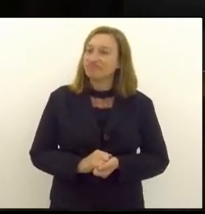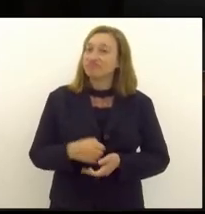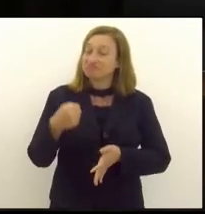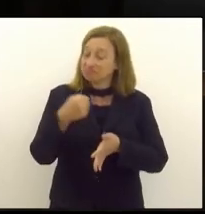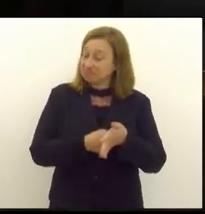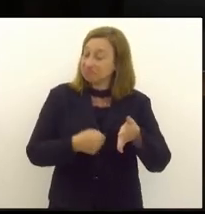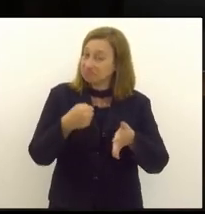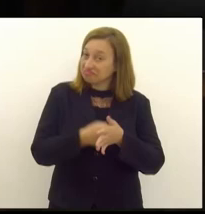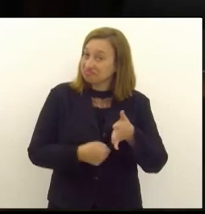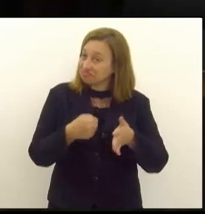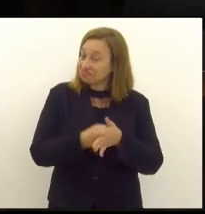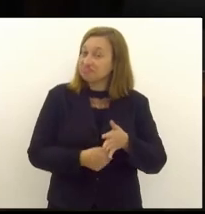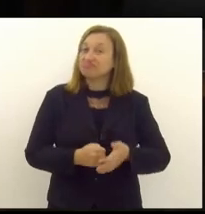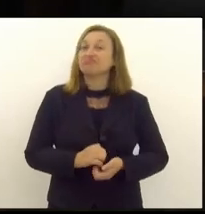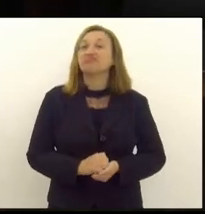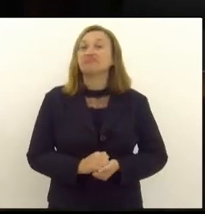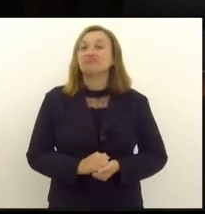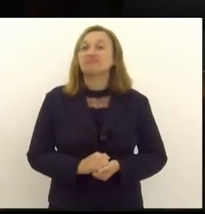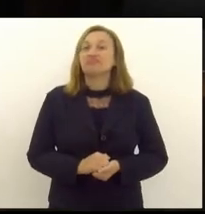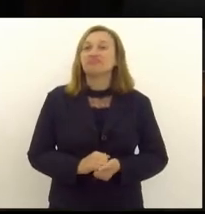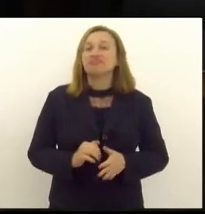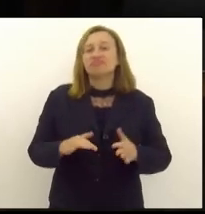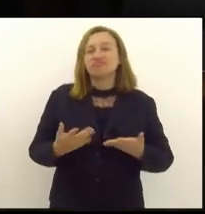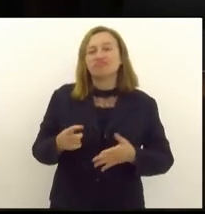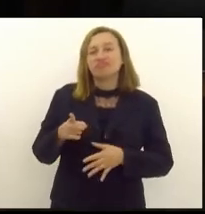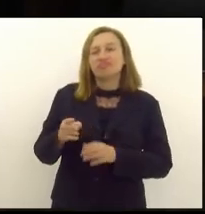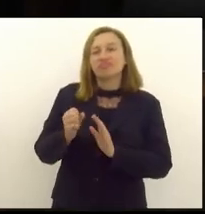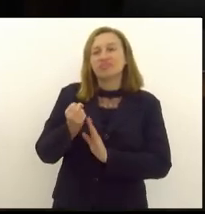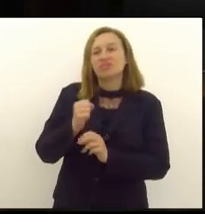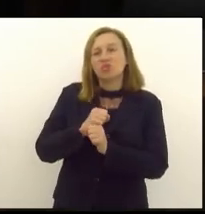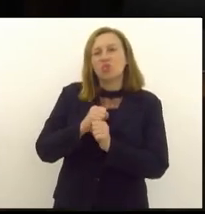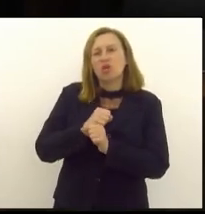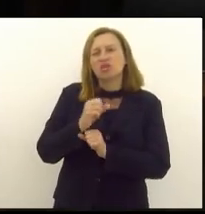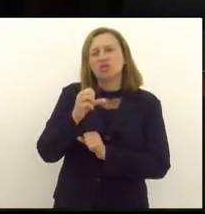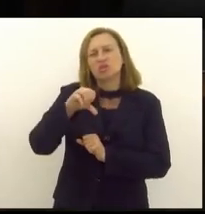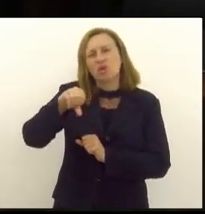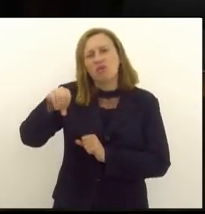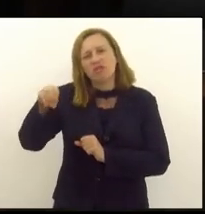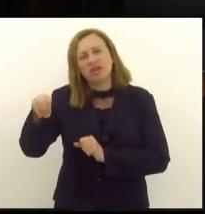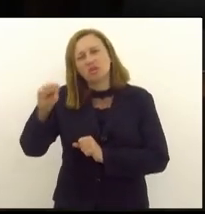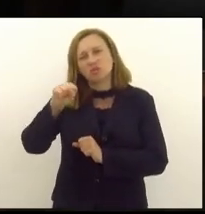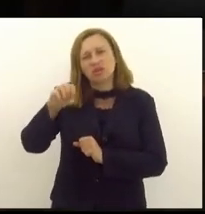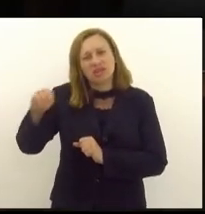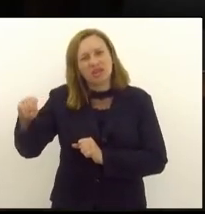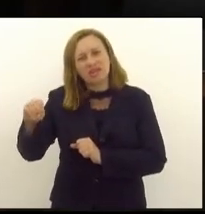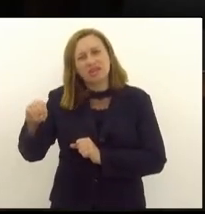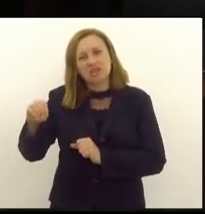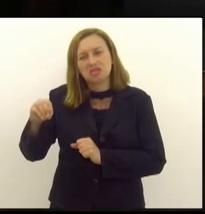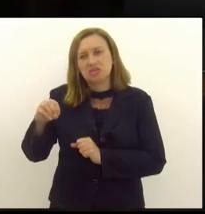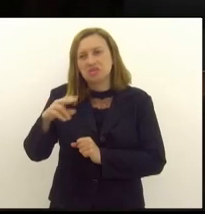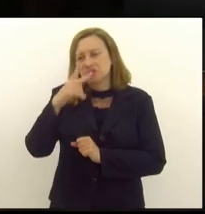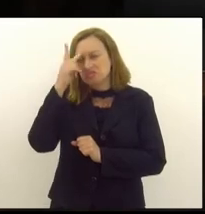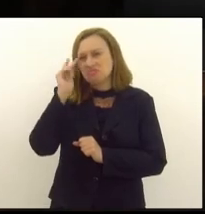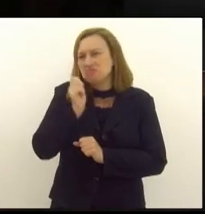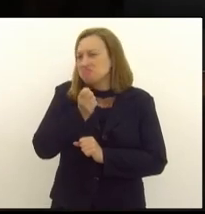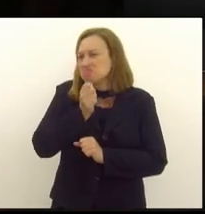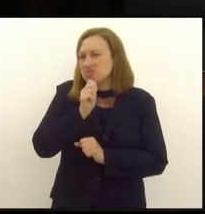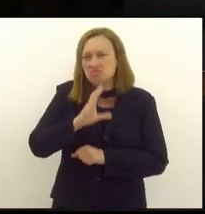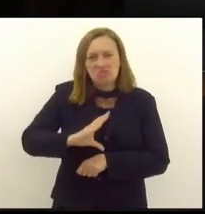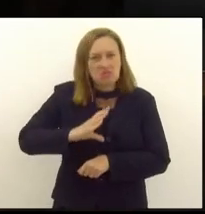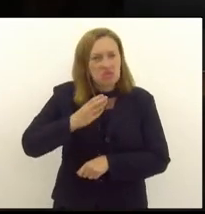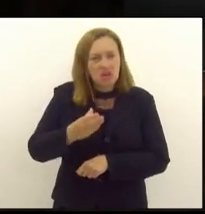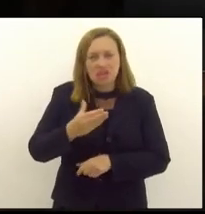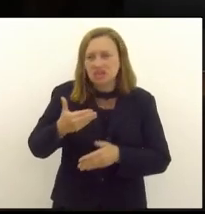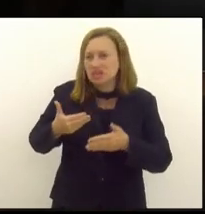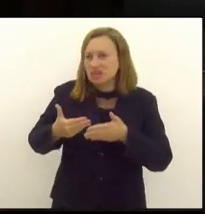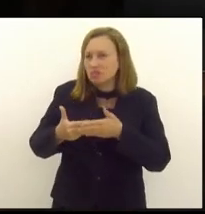aguerrida. Quando lá na década de 90, 80, ninguém tinha coragem de se